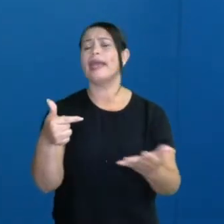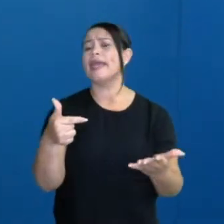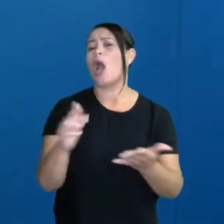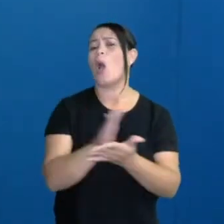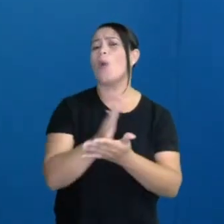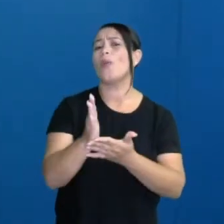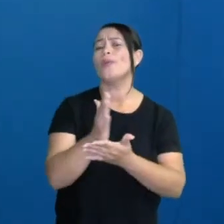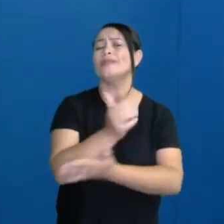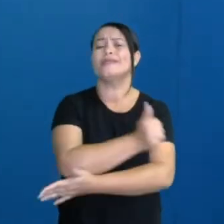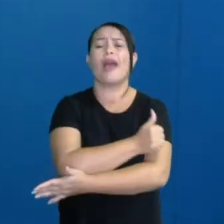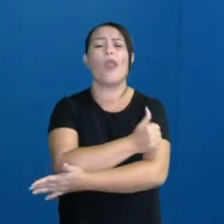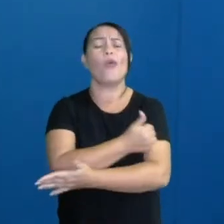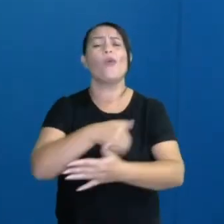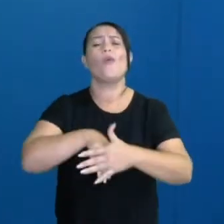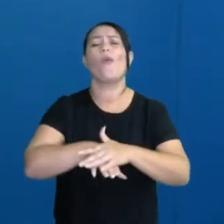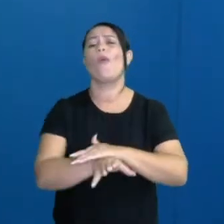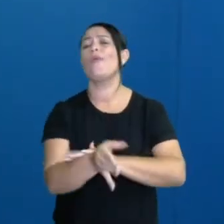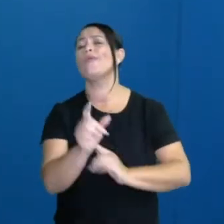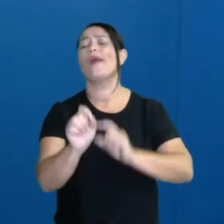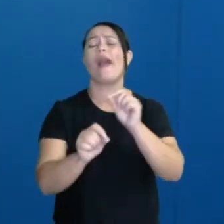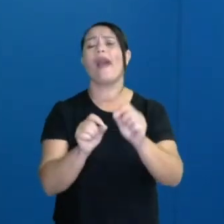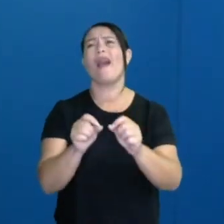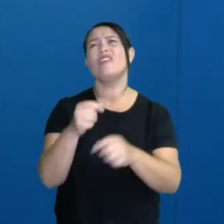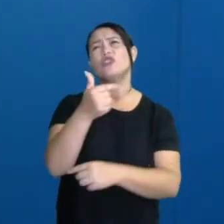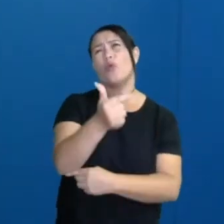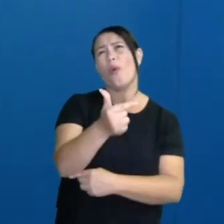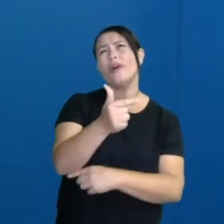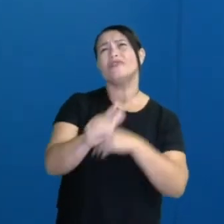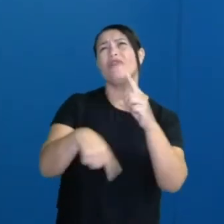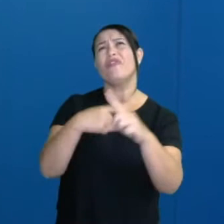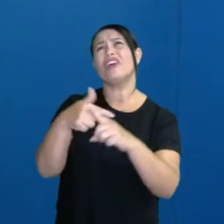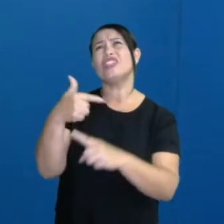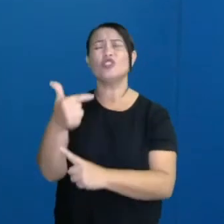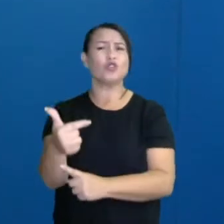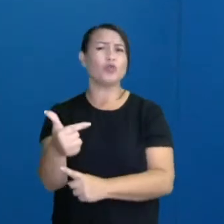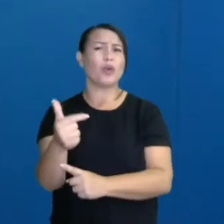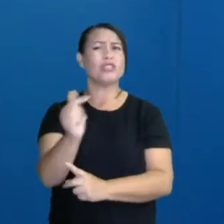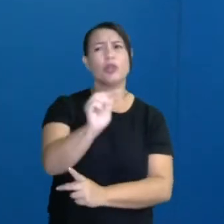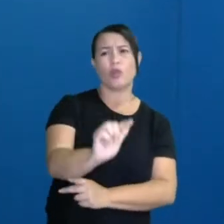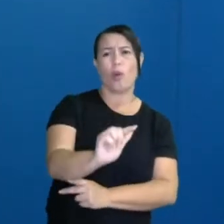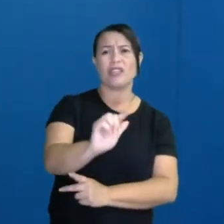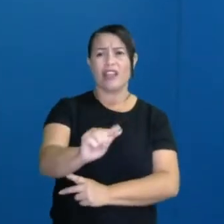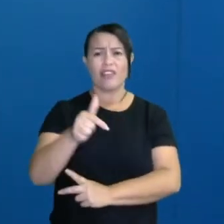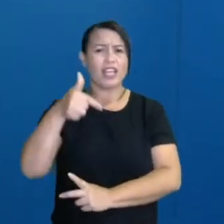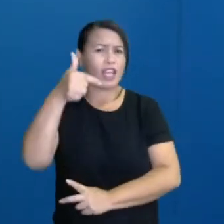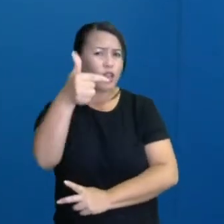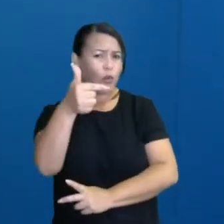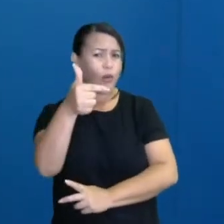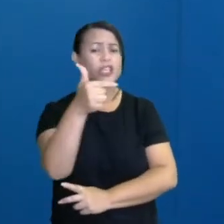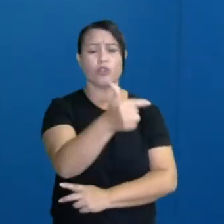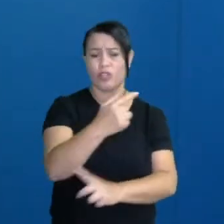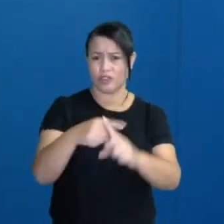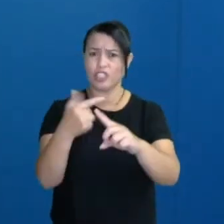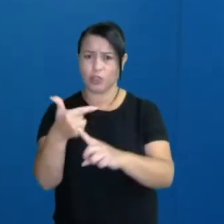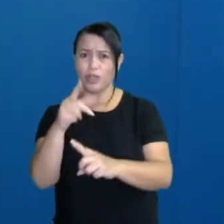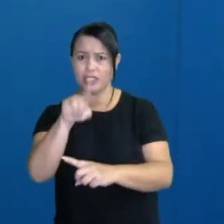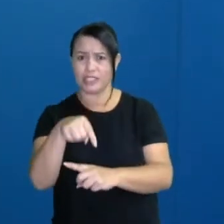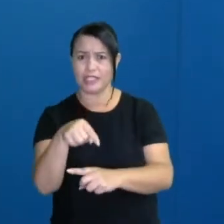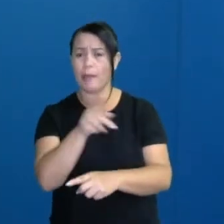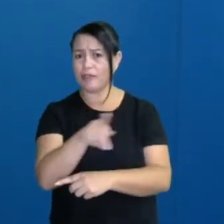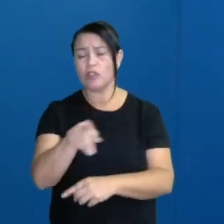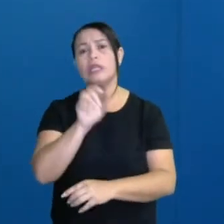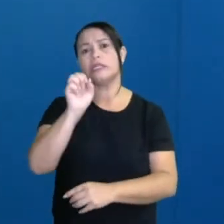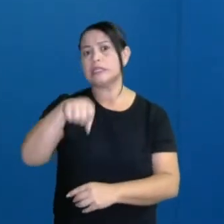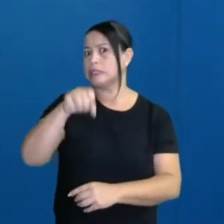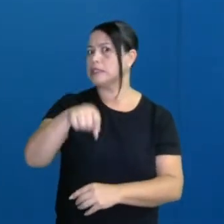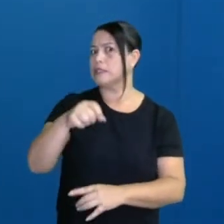Alguns alunos costumam se... Fica, 2 vezes 2 porque foi 2 elevado a 2. É 2 vezes 2, né, professora? Sim, é